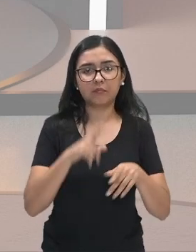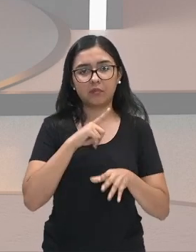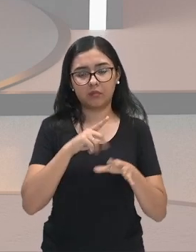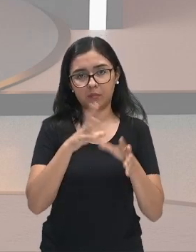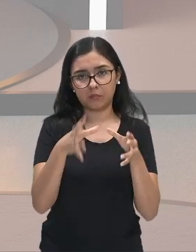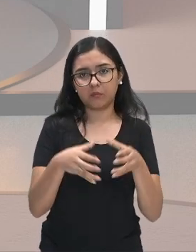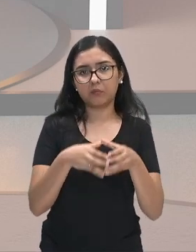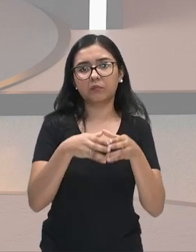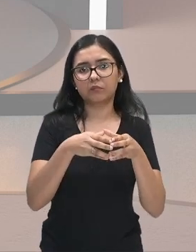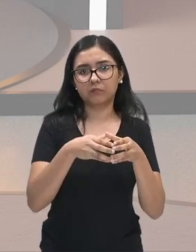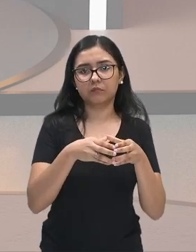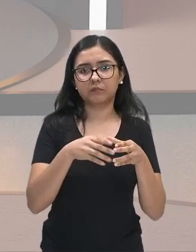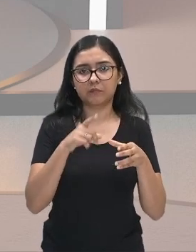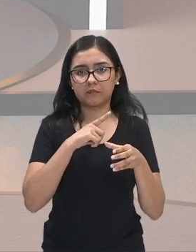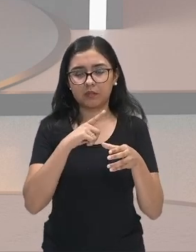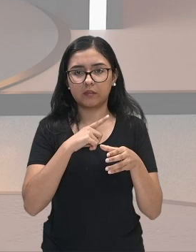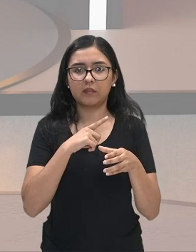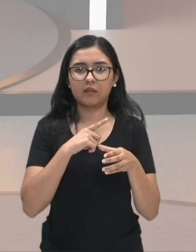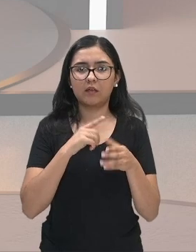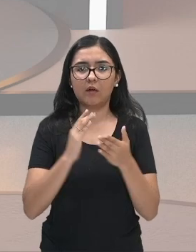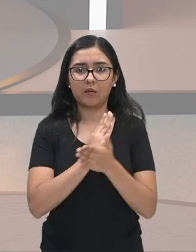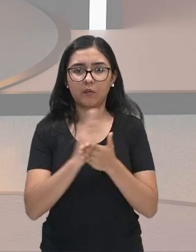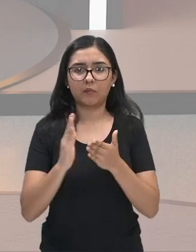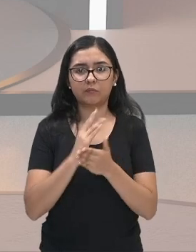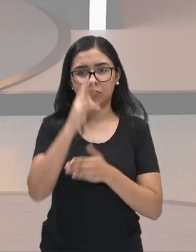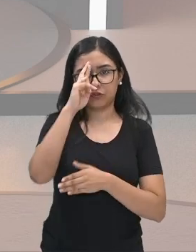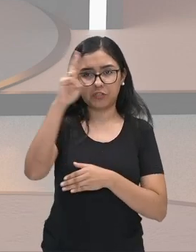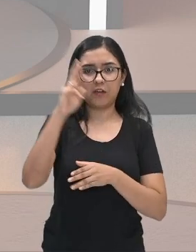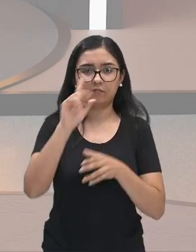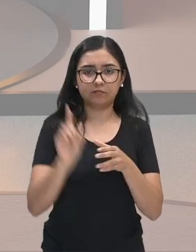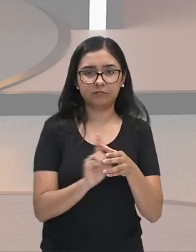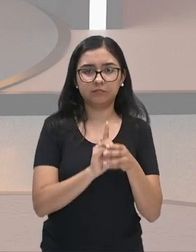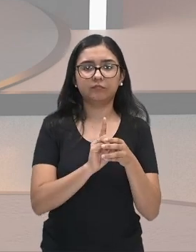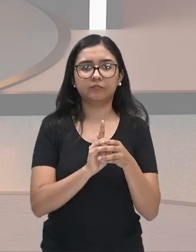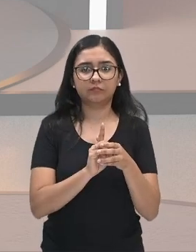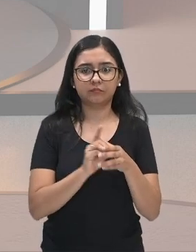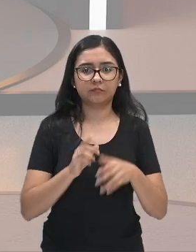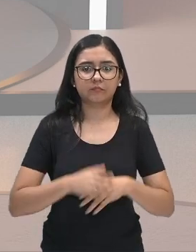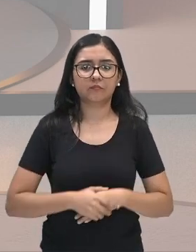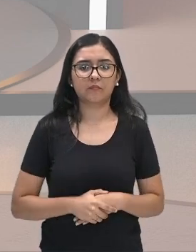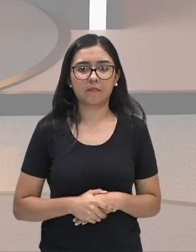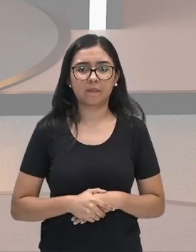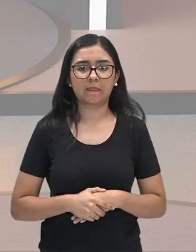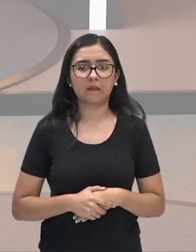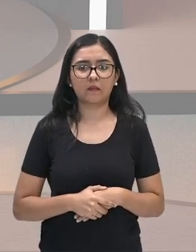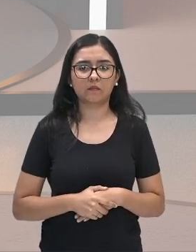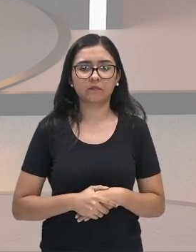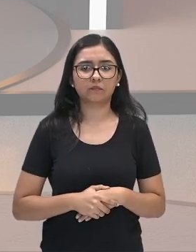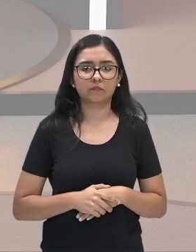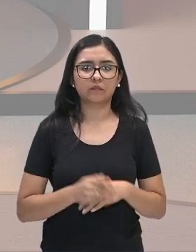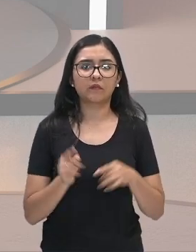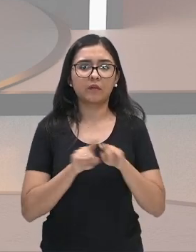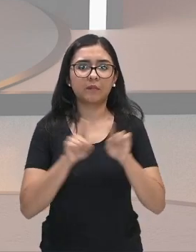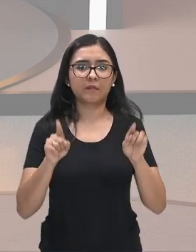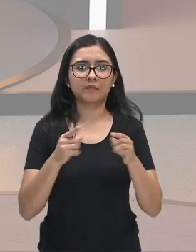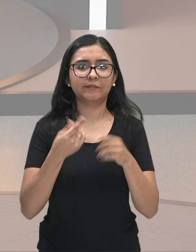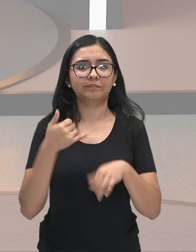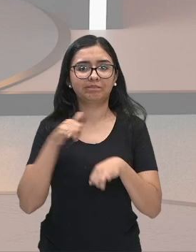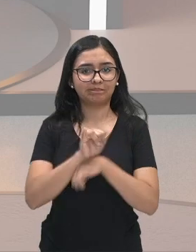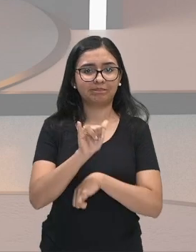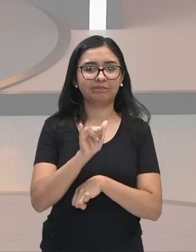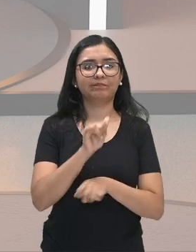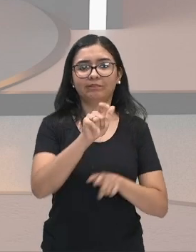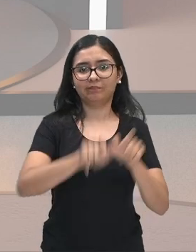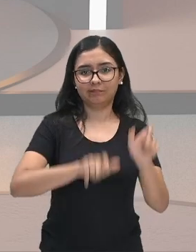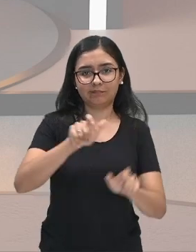que tem um pouco da elite participando, elas dão um golpe na própria população